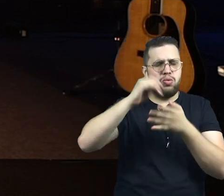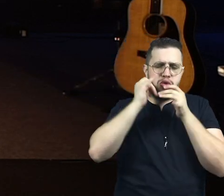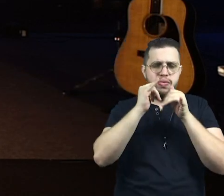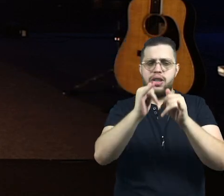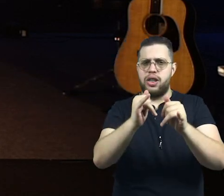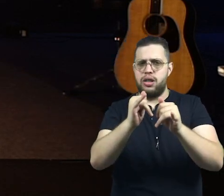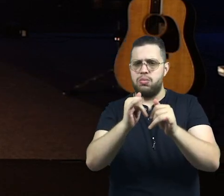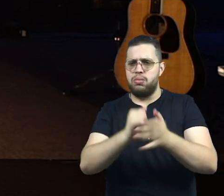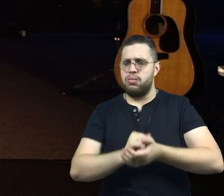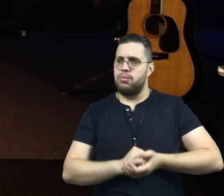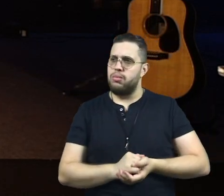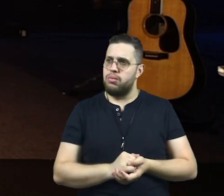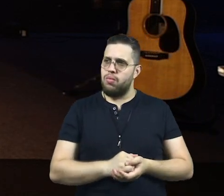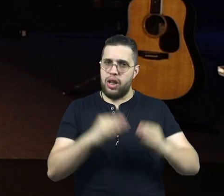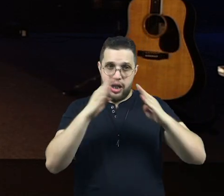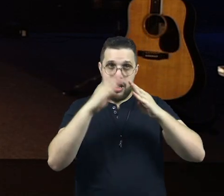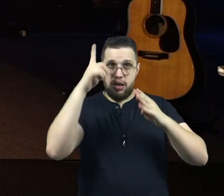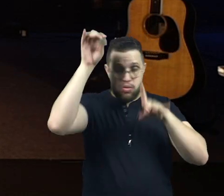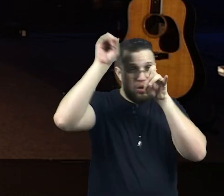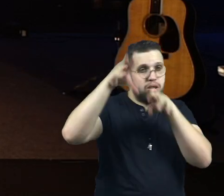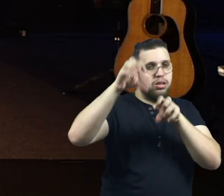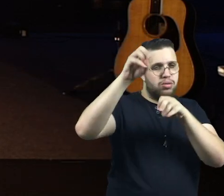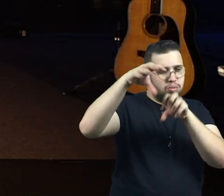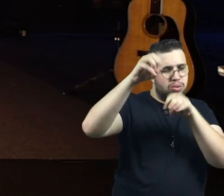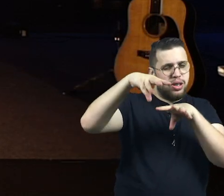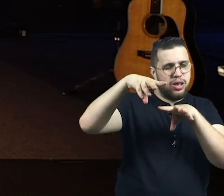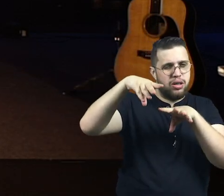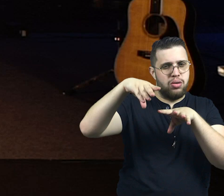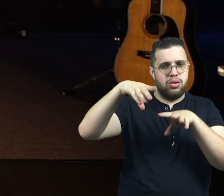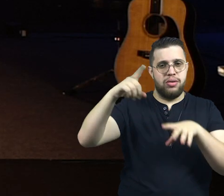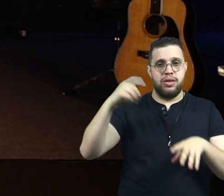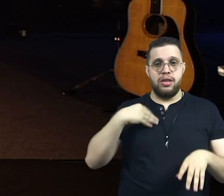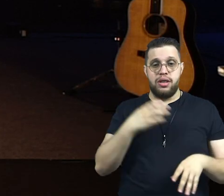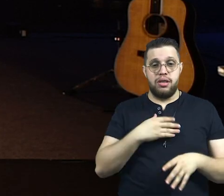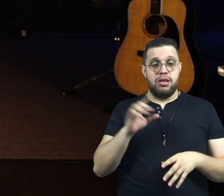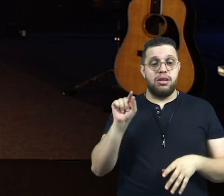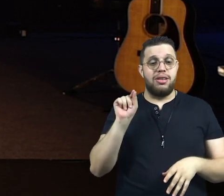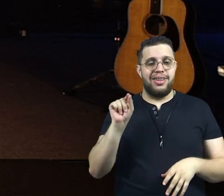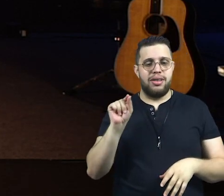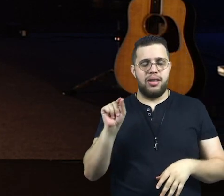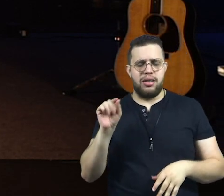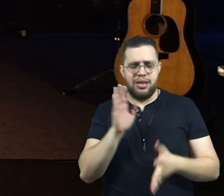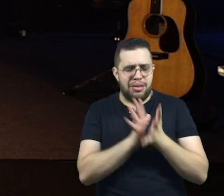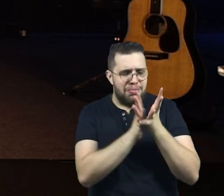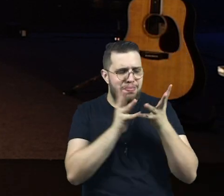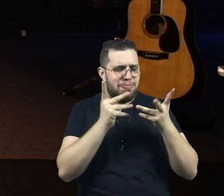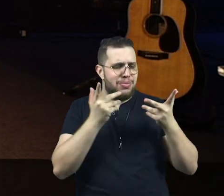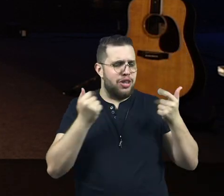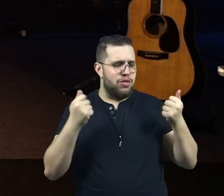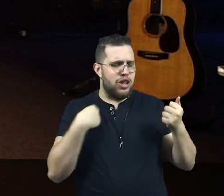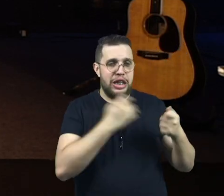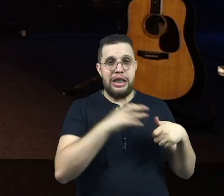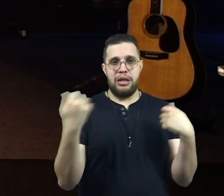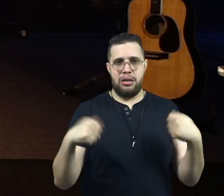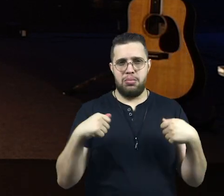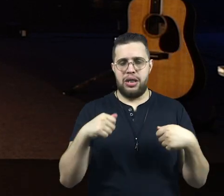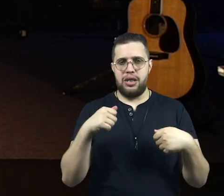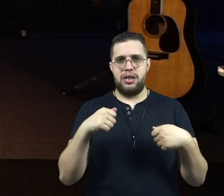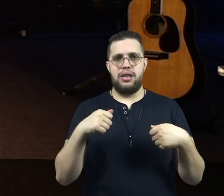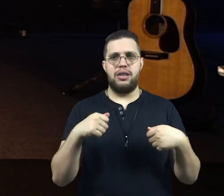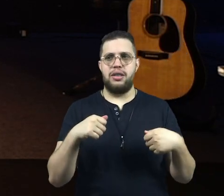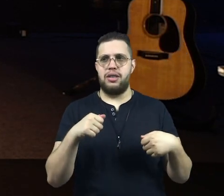igreja, o Senhor tem nos ensinado o quê? É maravilhoso, a gente precisa aprender a perdoar.